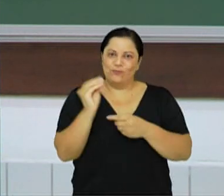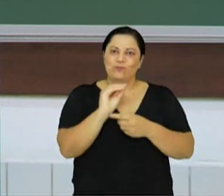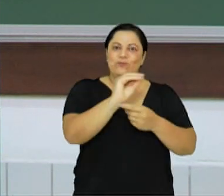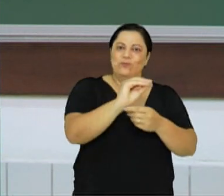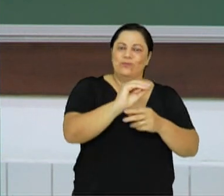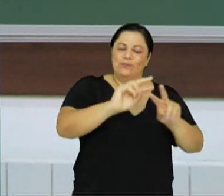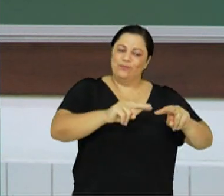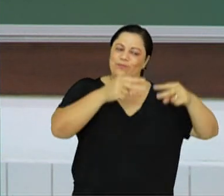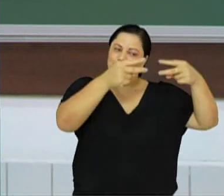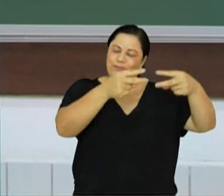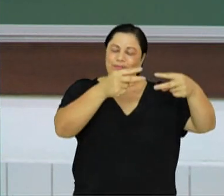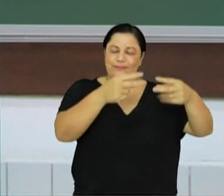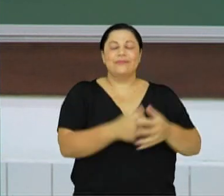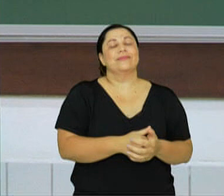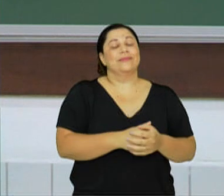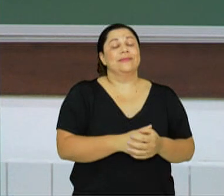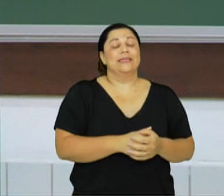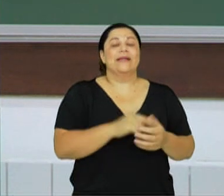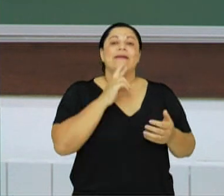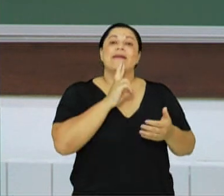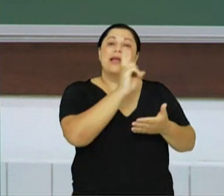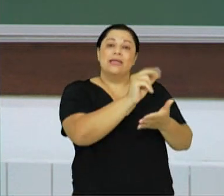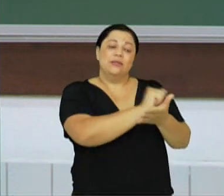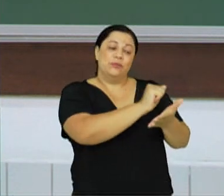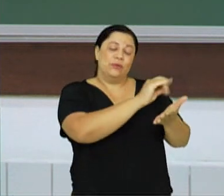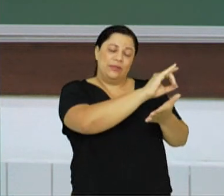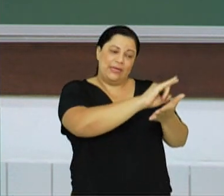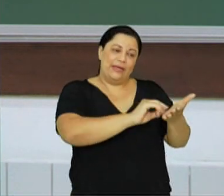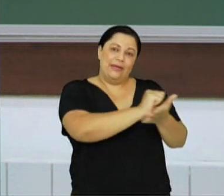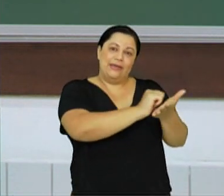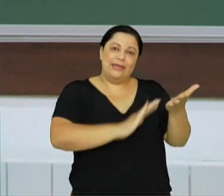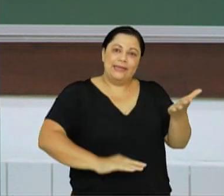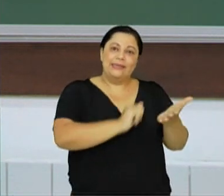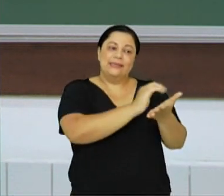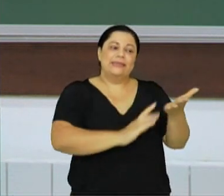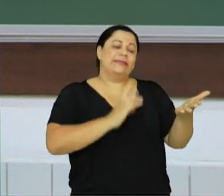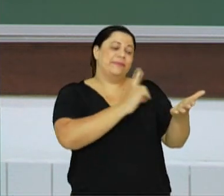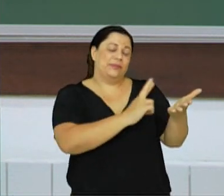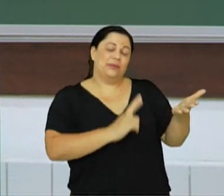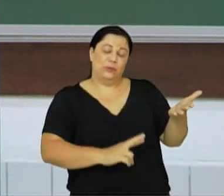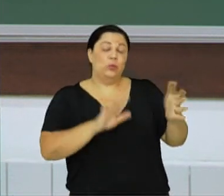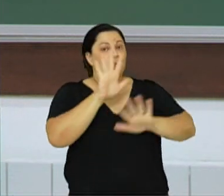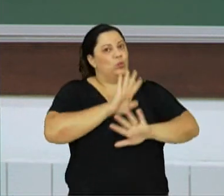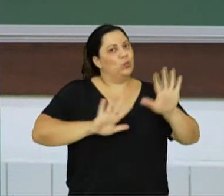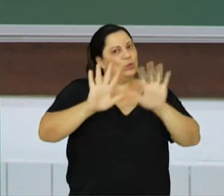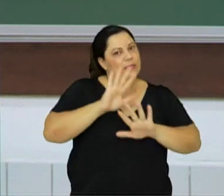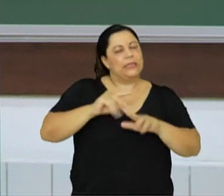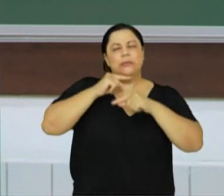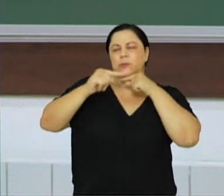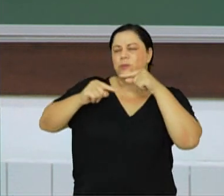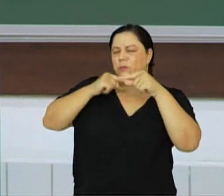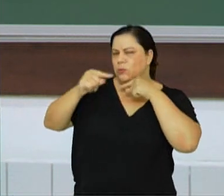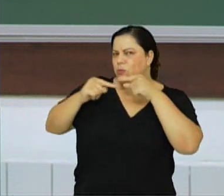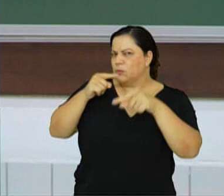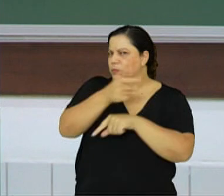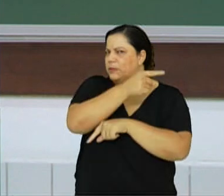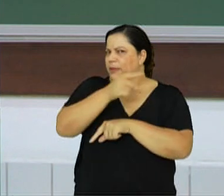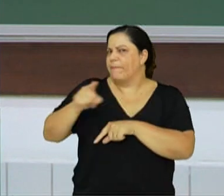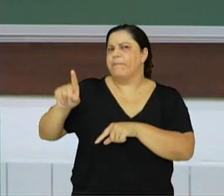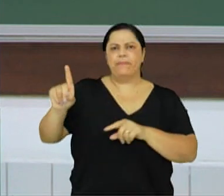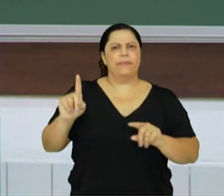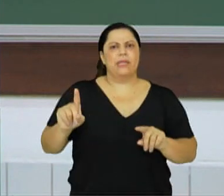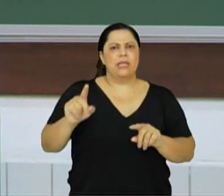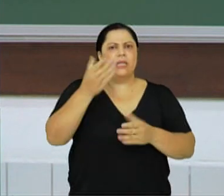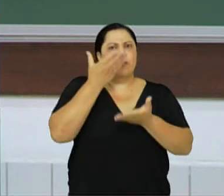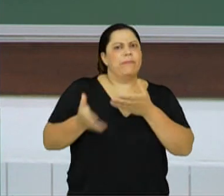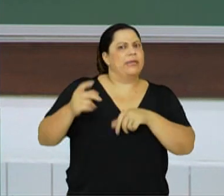bastante importante. Então, fazer os exercícios, ler o exercício com cuidado e se tiver alguma dúvida, não